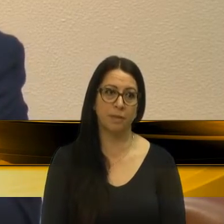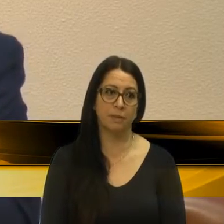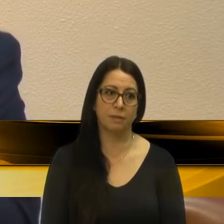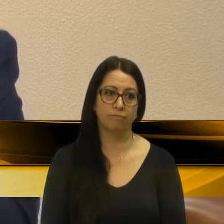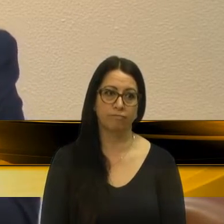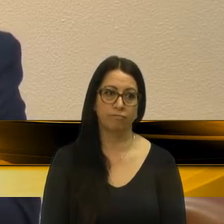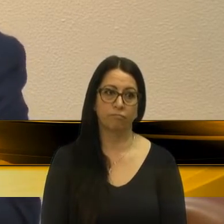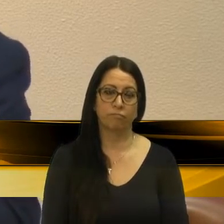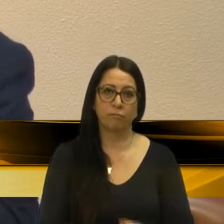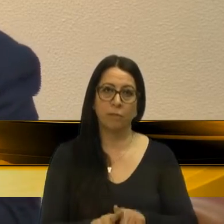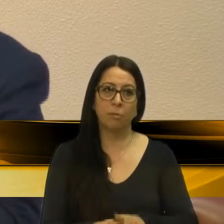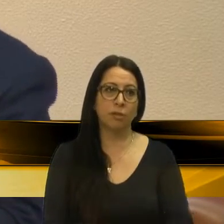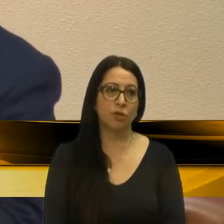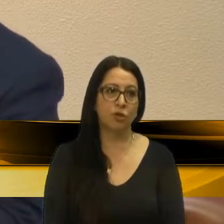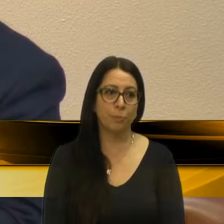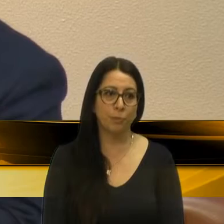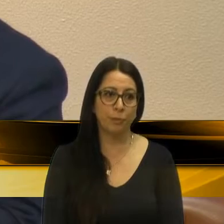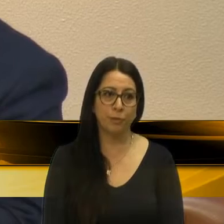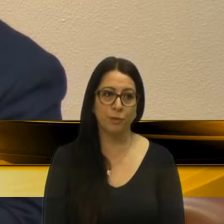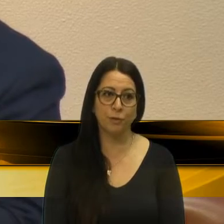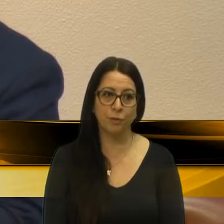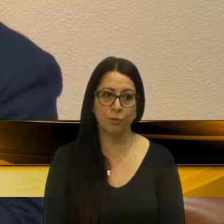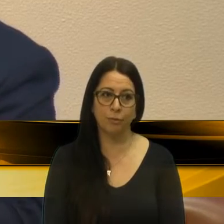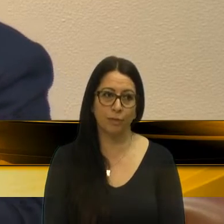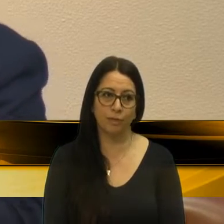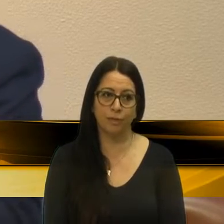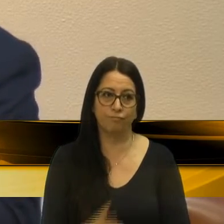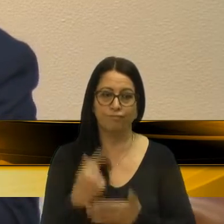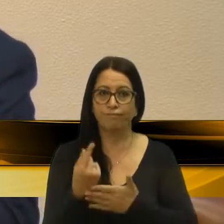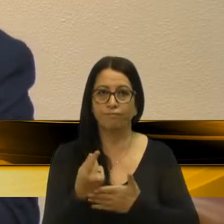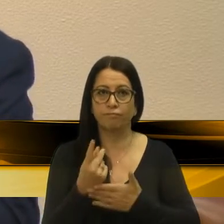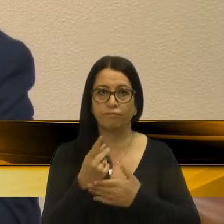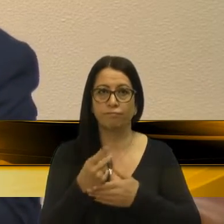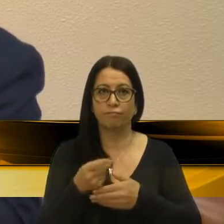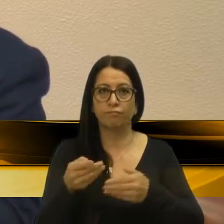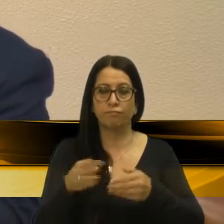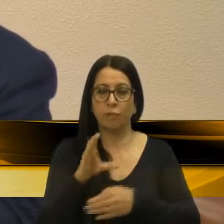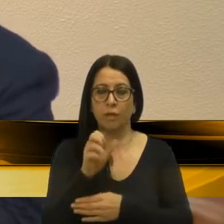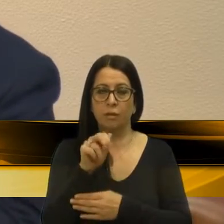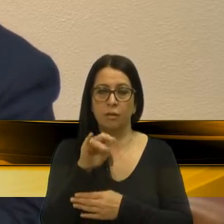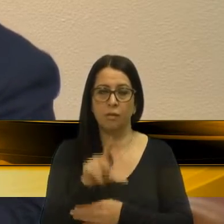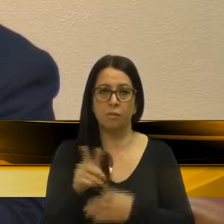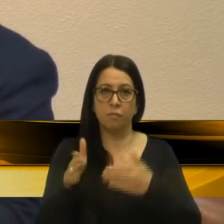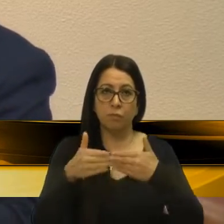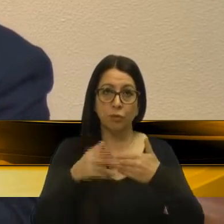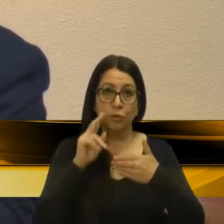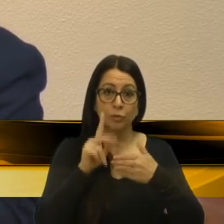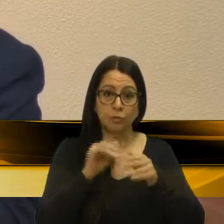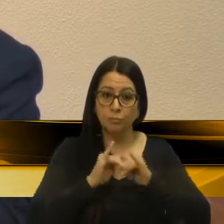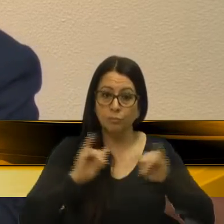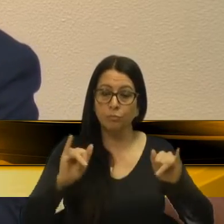pessoas estão na plateia, nós vereadores, está sendo transmitida pela TV. É canal fechado? Sim, mas está sendo